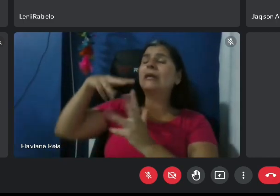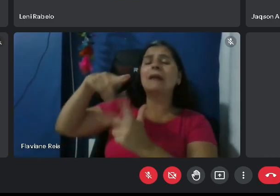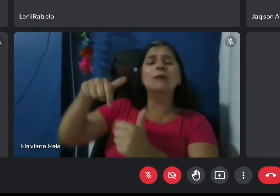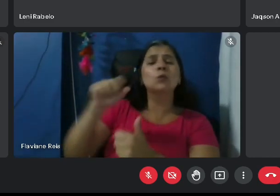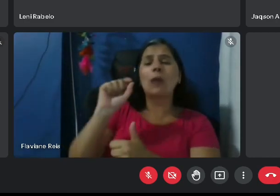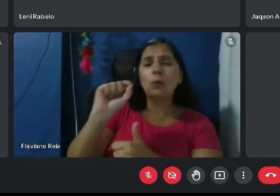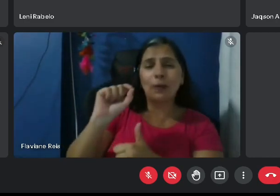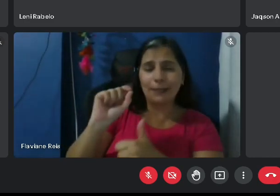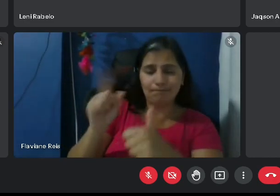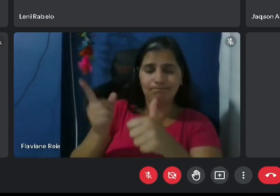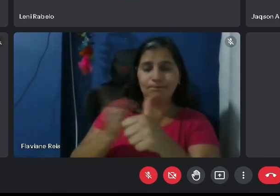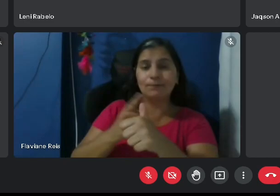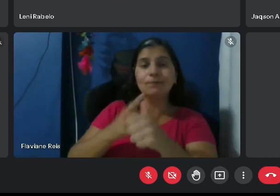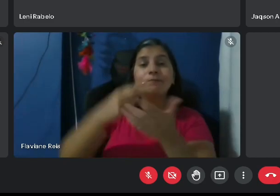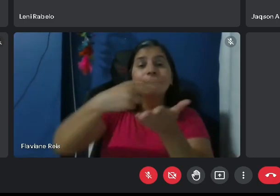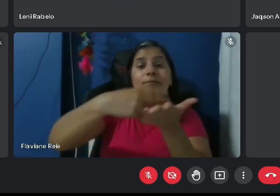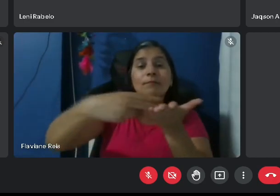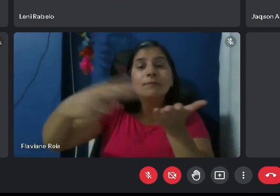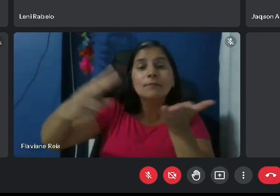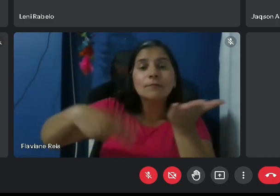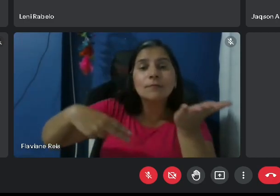eles são mundiais.